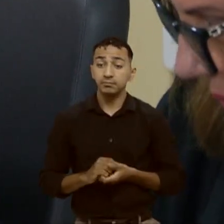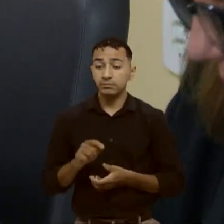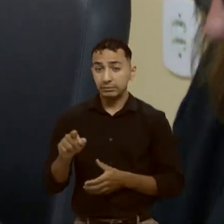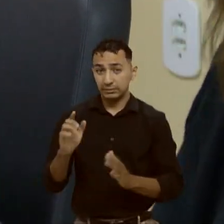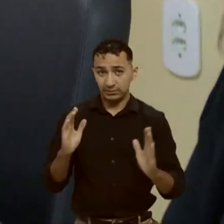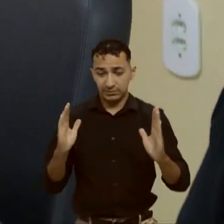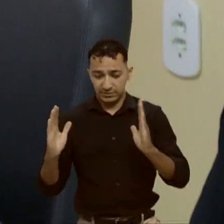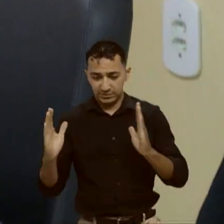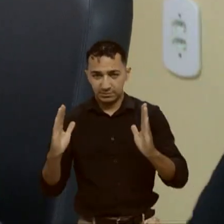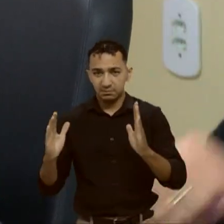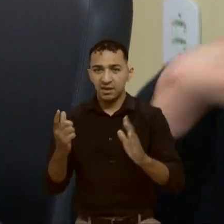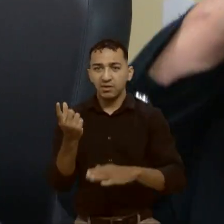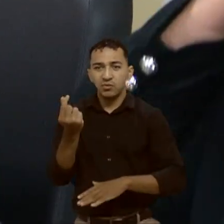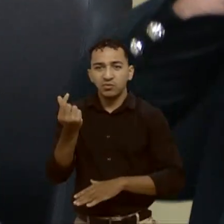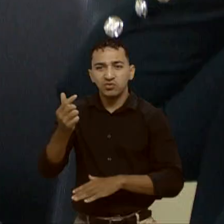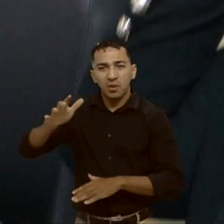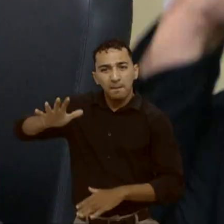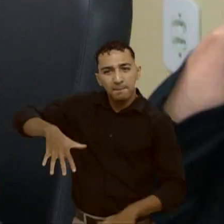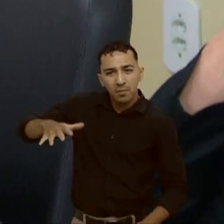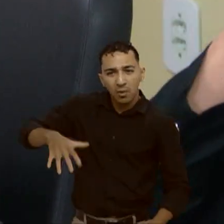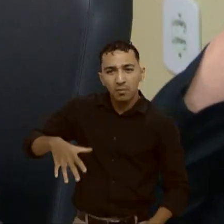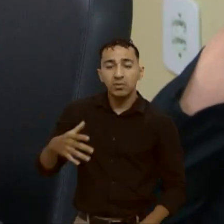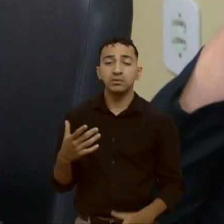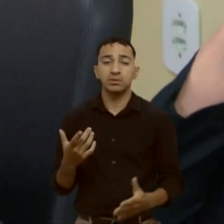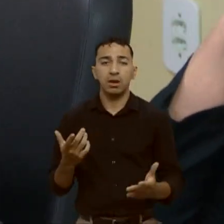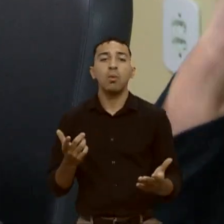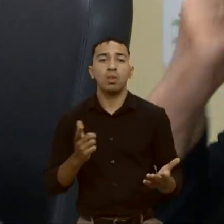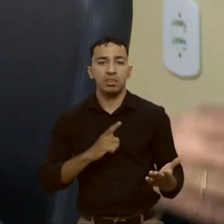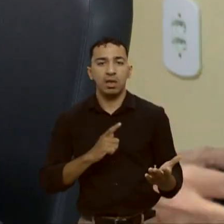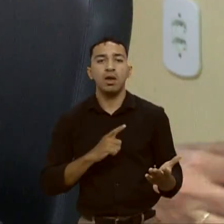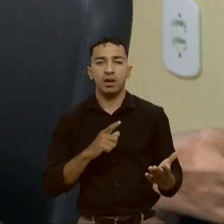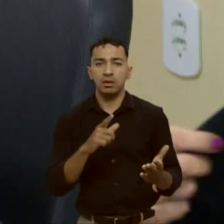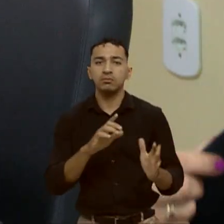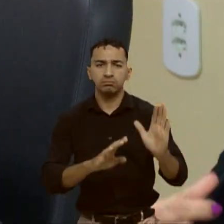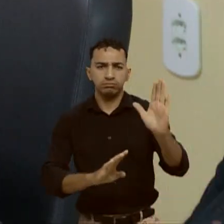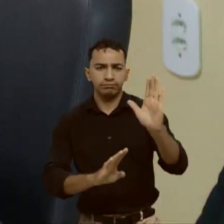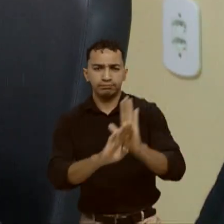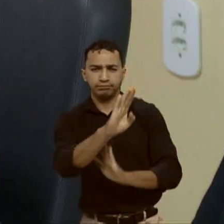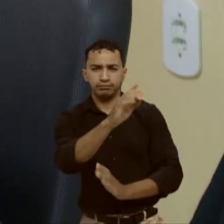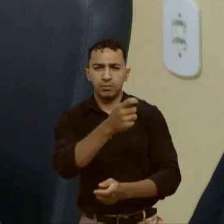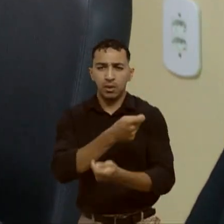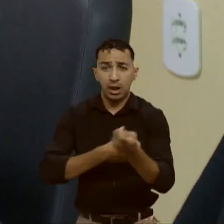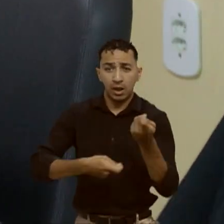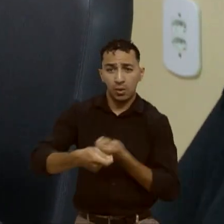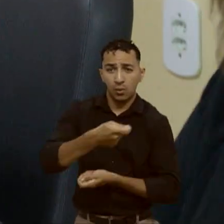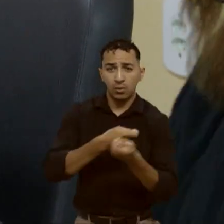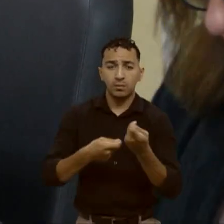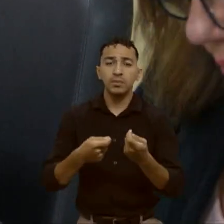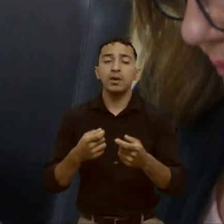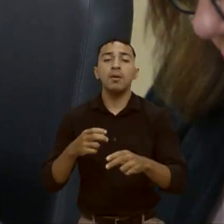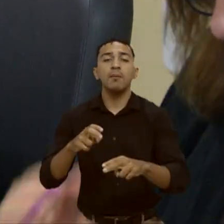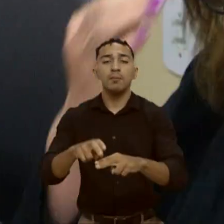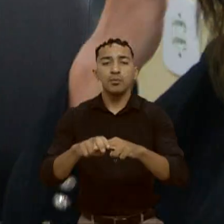ano, onde nós temos um aquecimento da economia do país com a entrada do 13º.